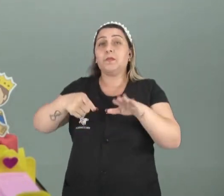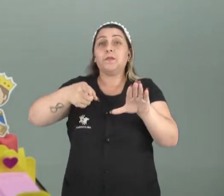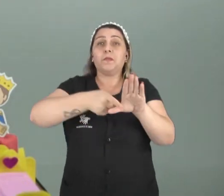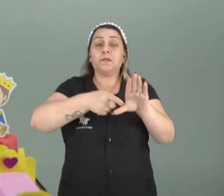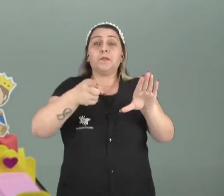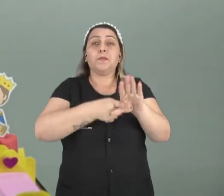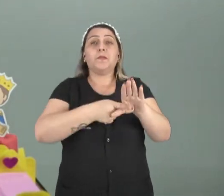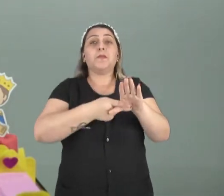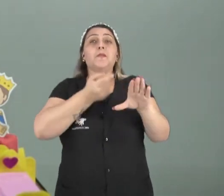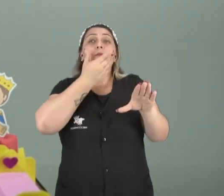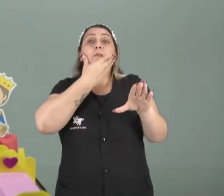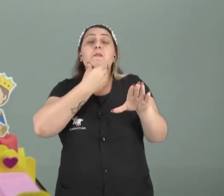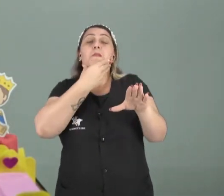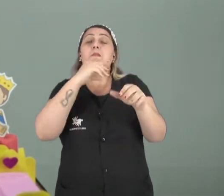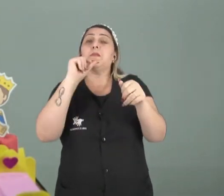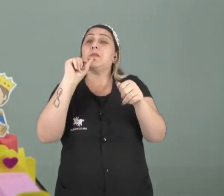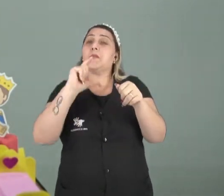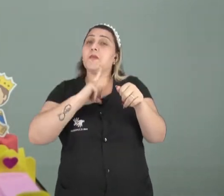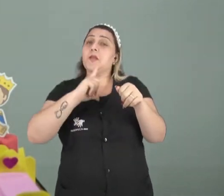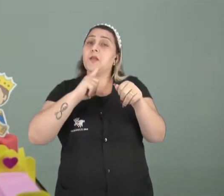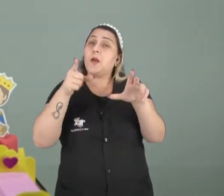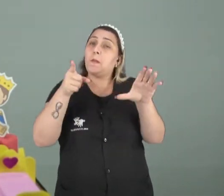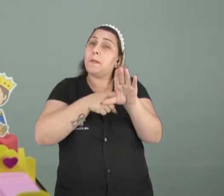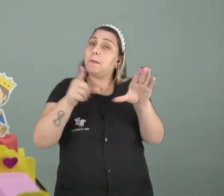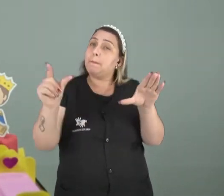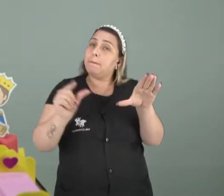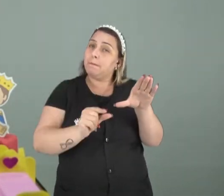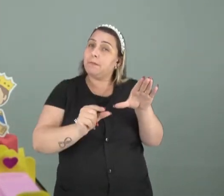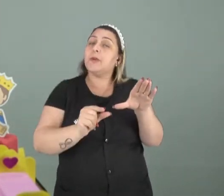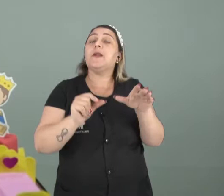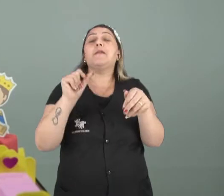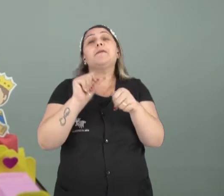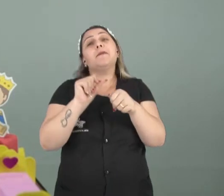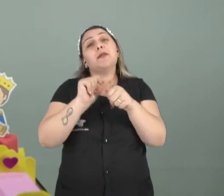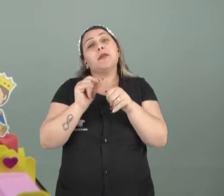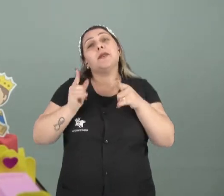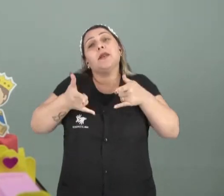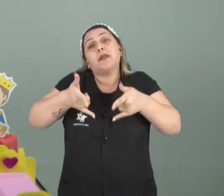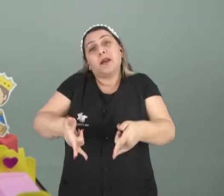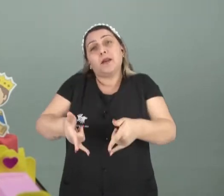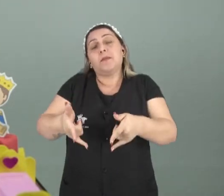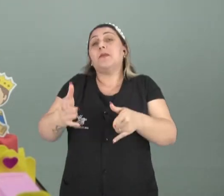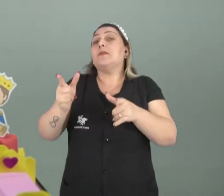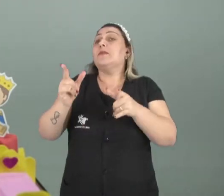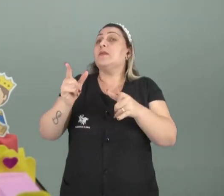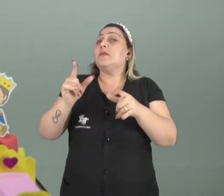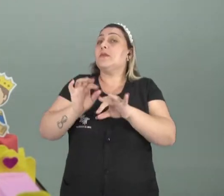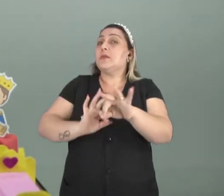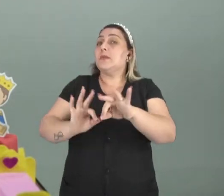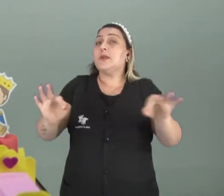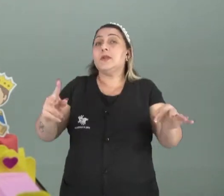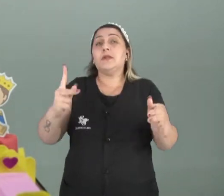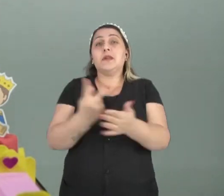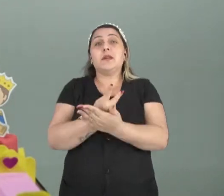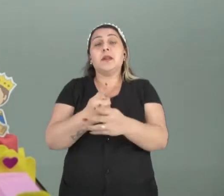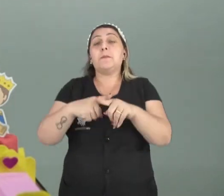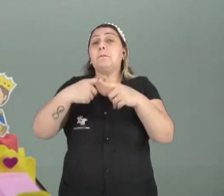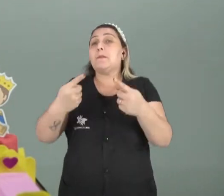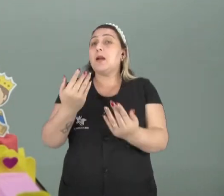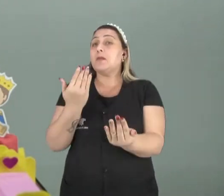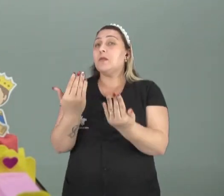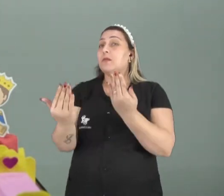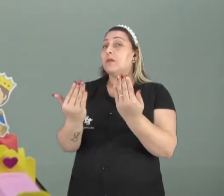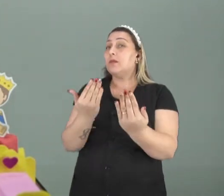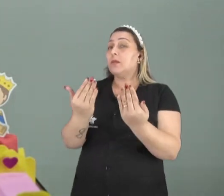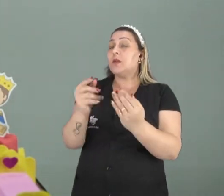o carpinteiro, que tinha um pé bem menor, fez a cama com aquelas medidas. Porém, eles não